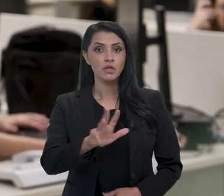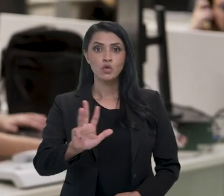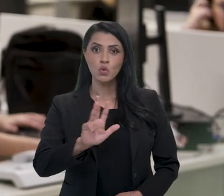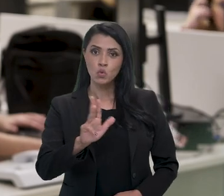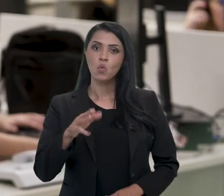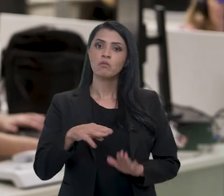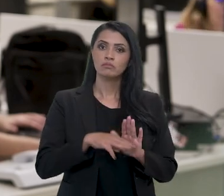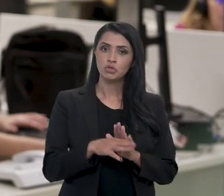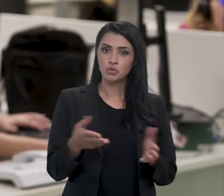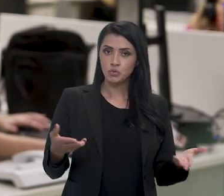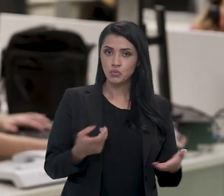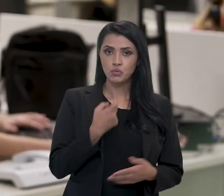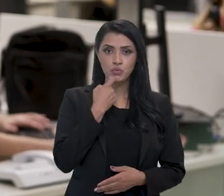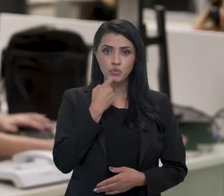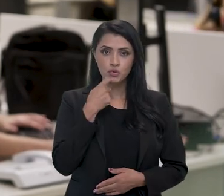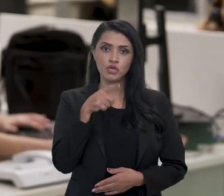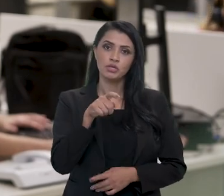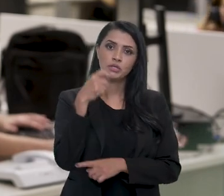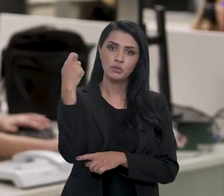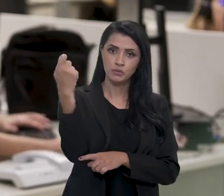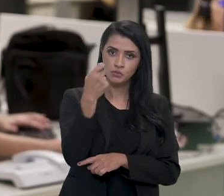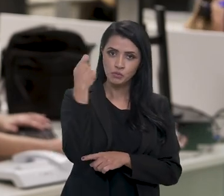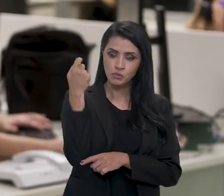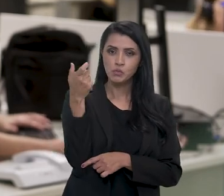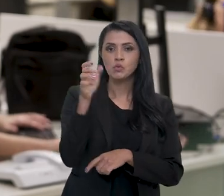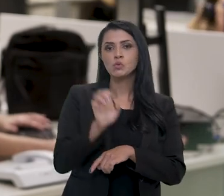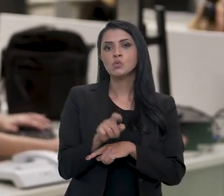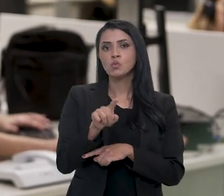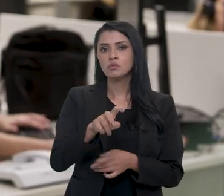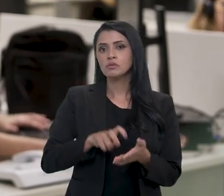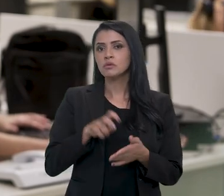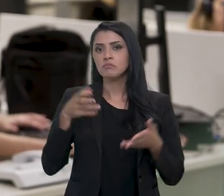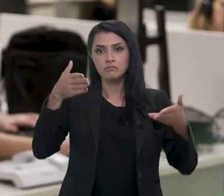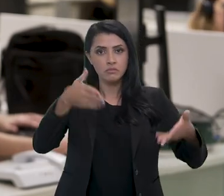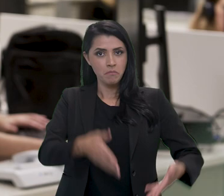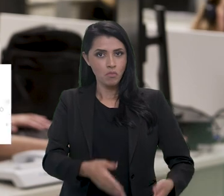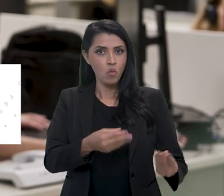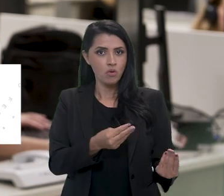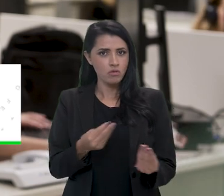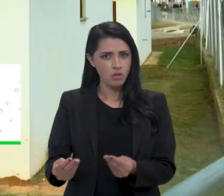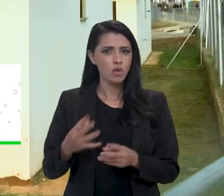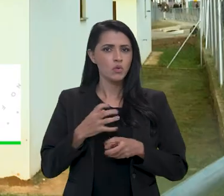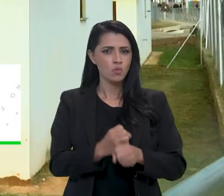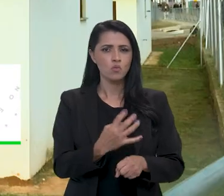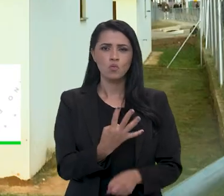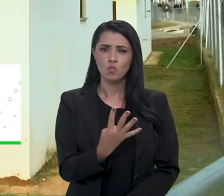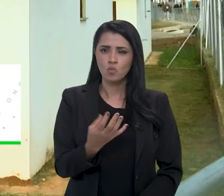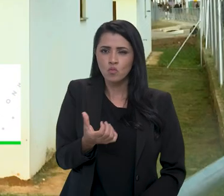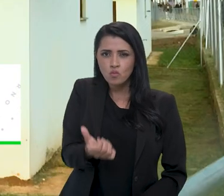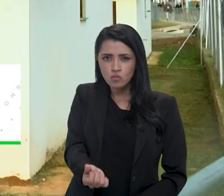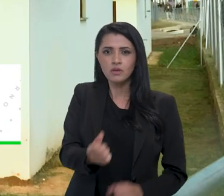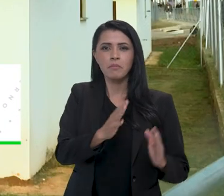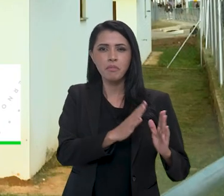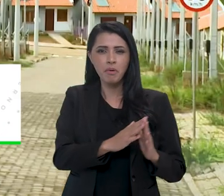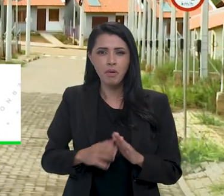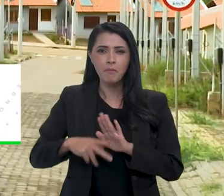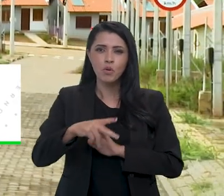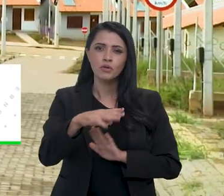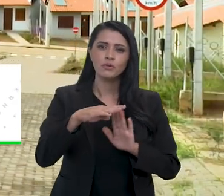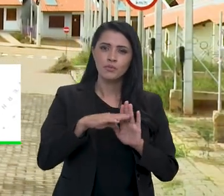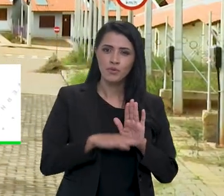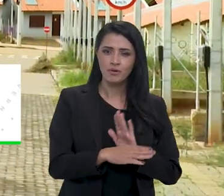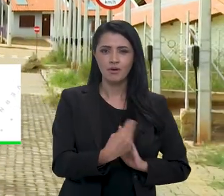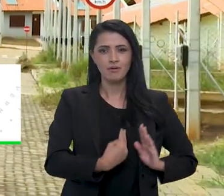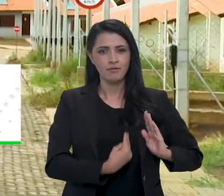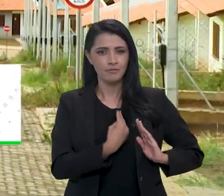presidente Lula cumpre agenda nesta sexta-feira no Rio Grande do Sul. Hoje de manhã, ele participou da entrega de 446 moradias